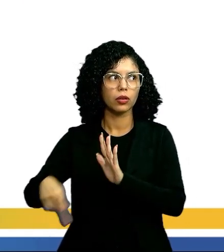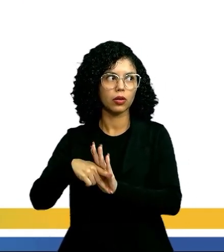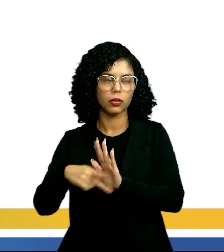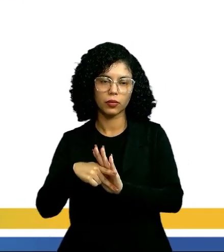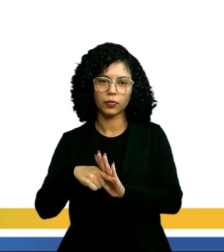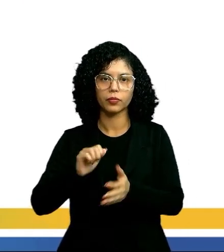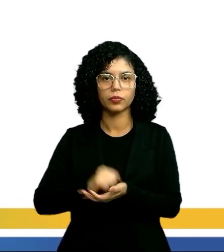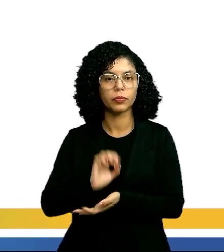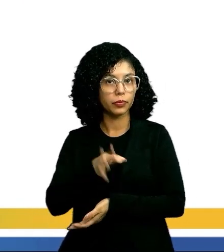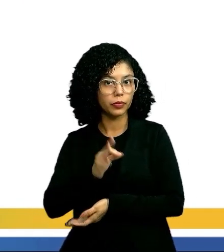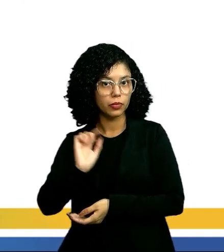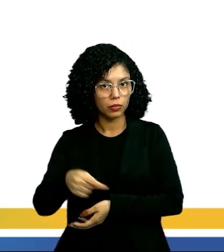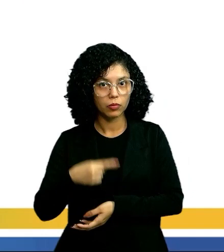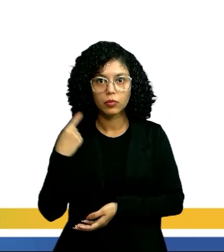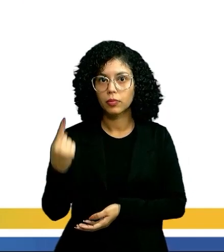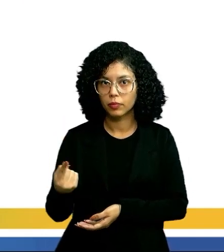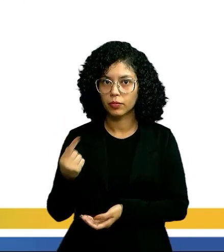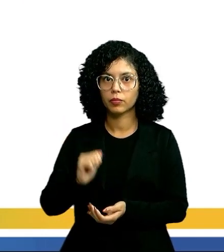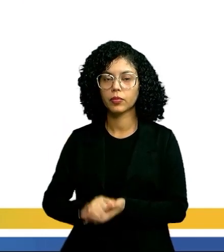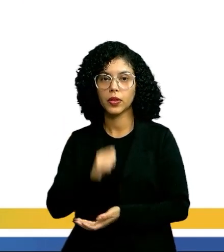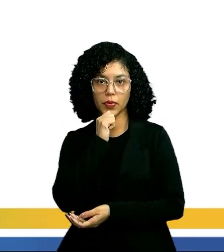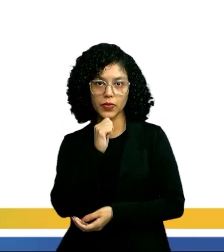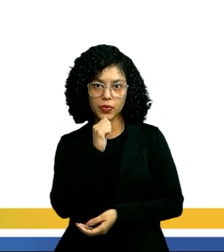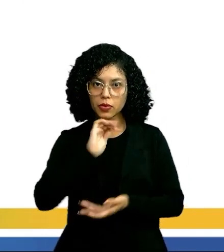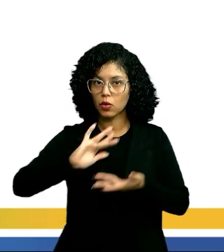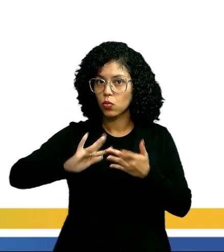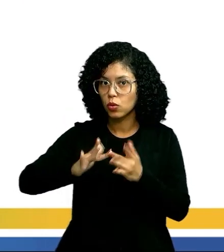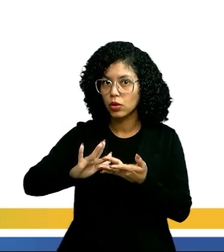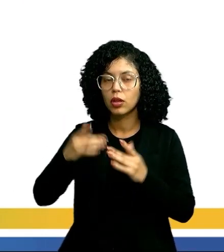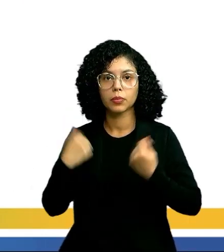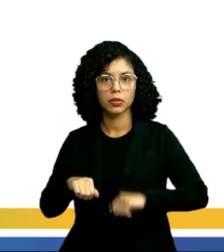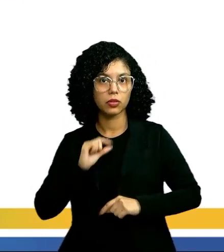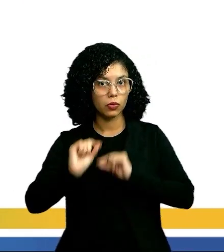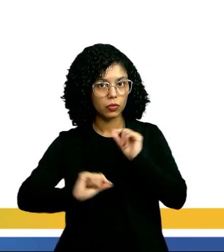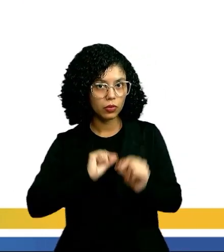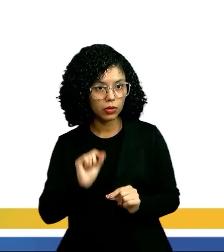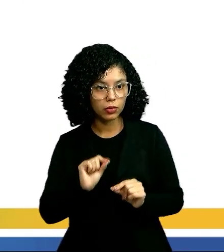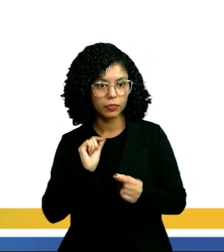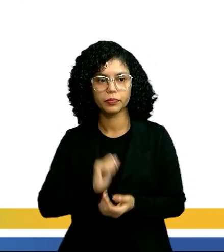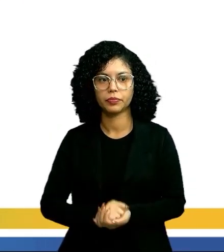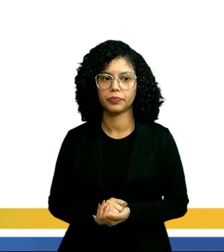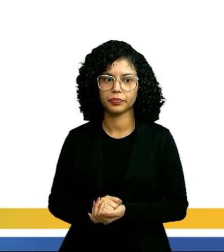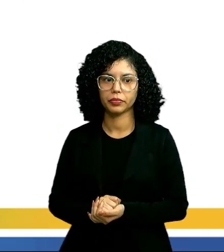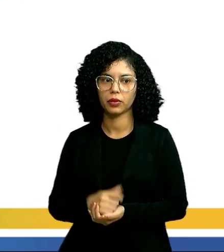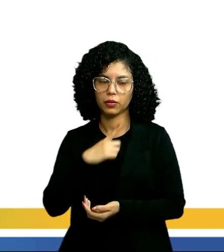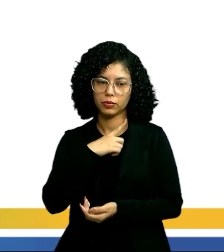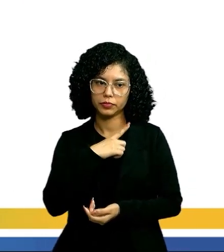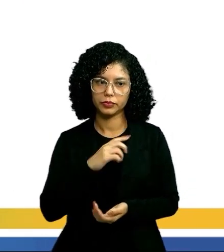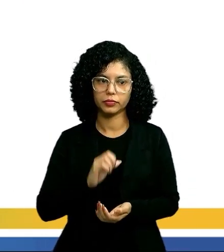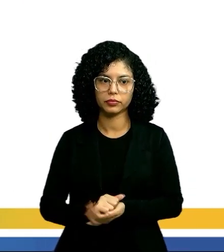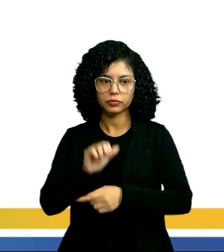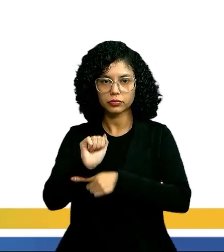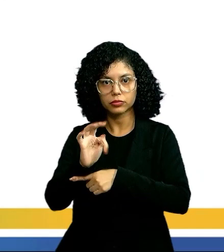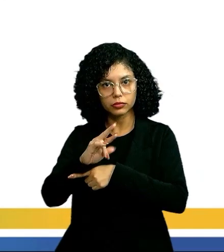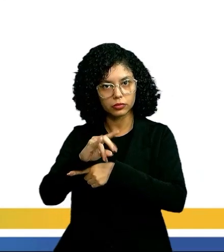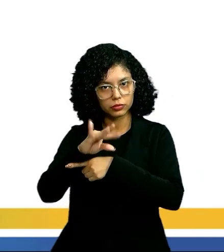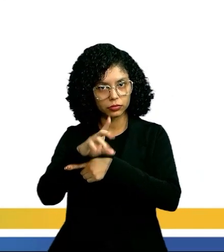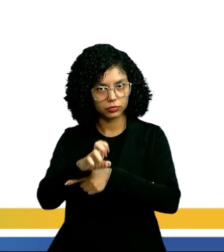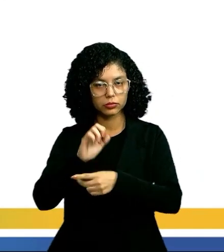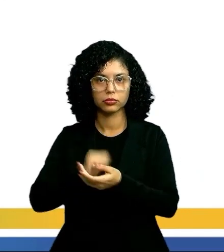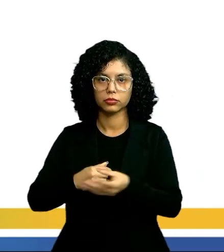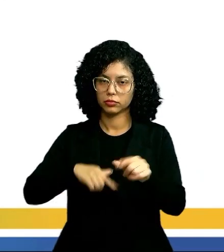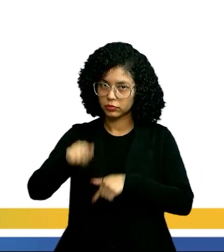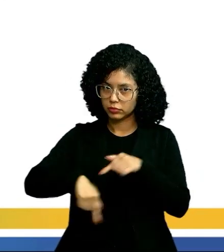si, certo? Depois, além do contato, é necessário o quê? É necessário uma